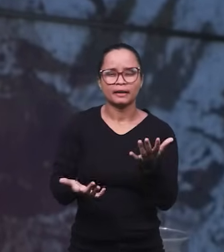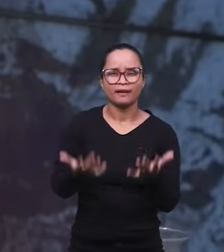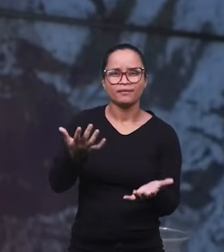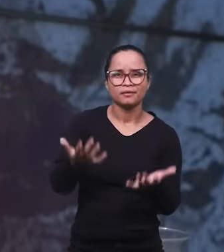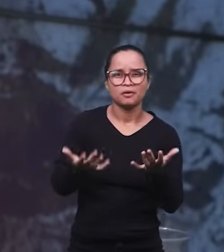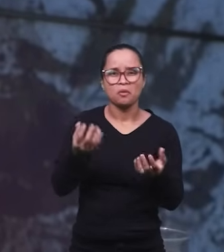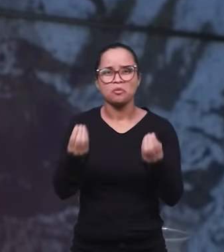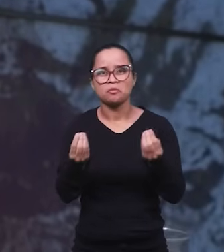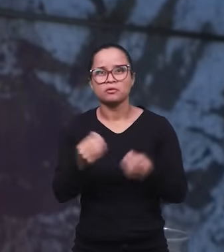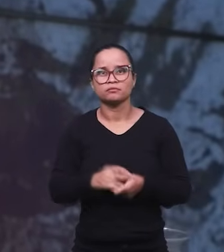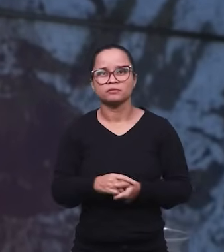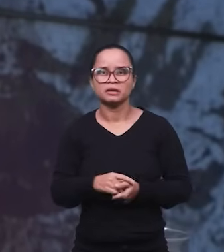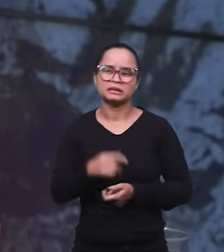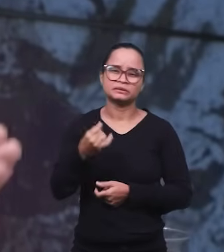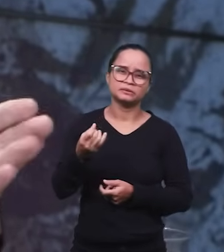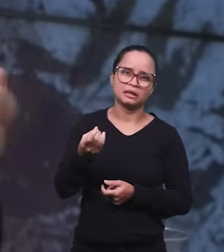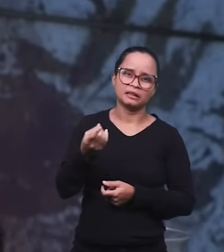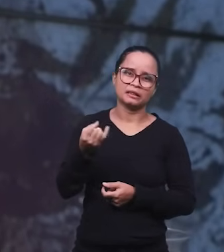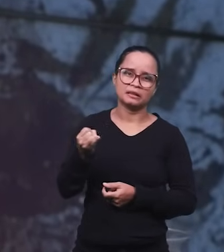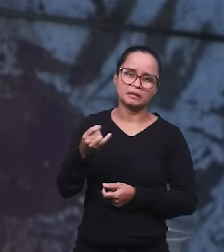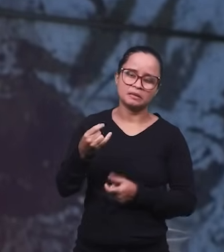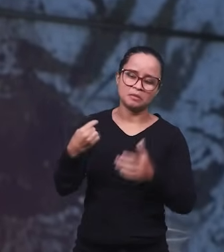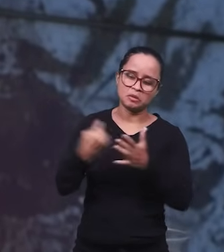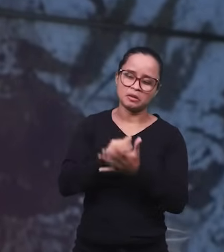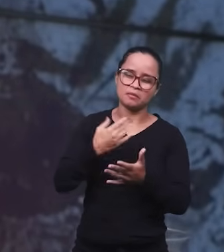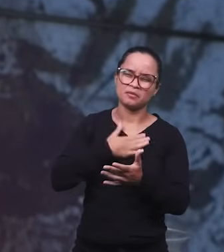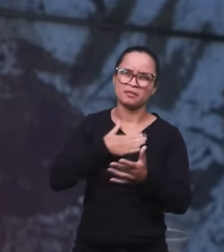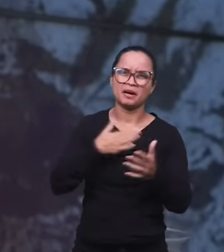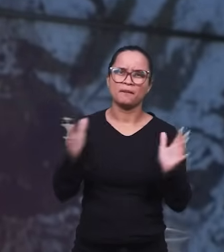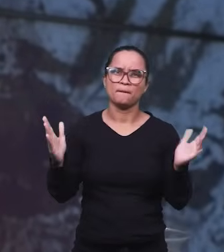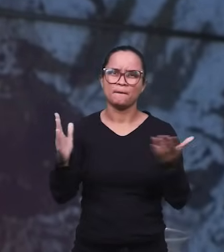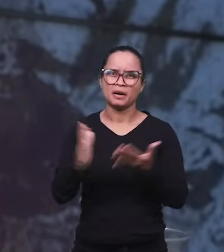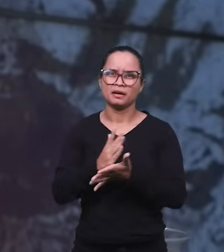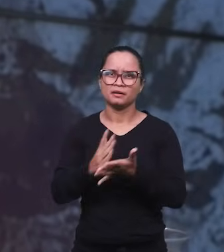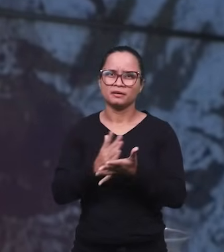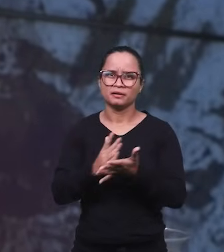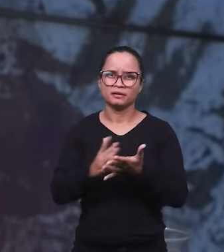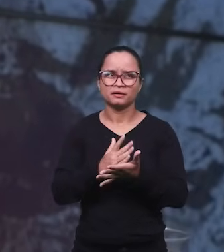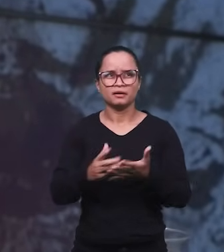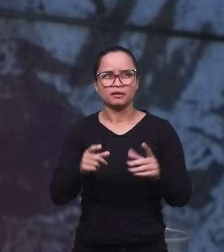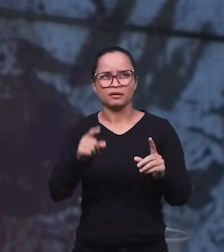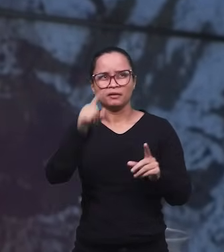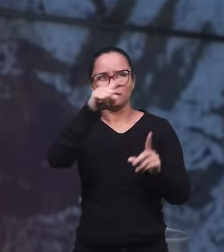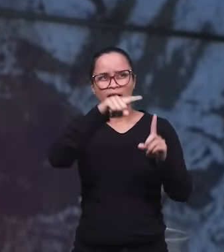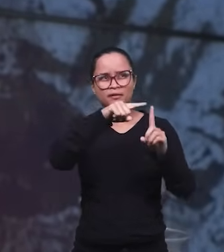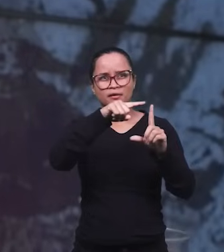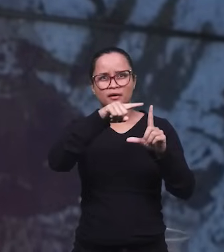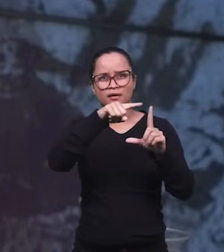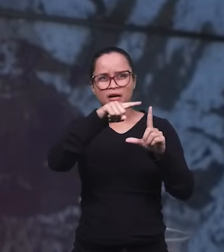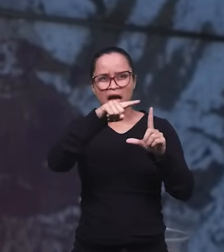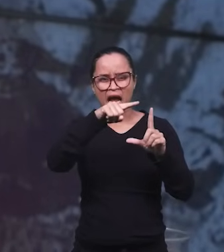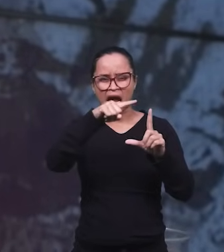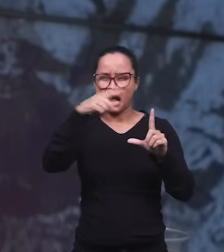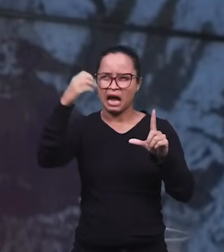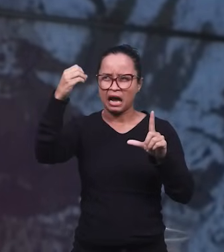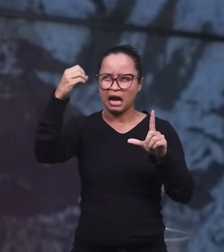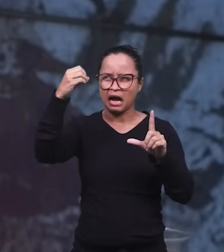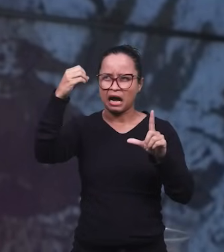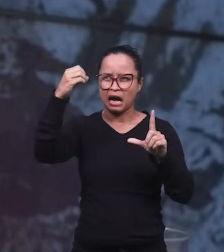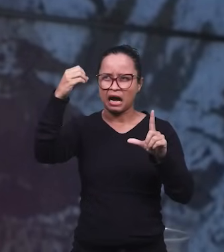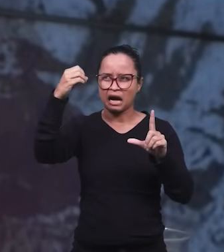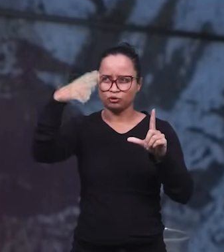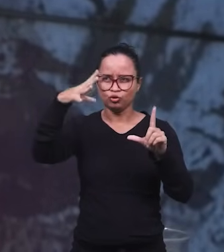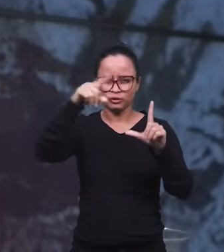também, que, poxa, se você me perguntar assim, mas você está falando que a luz ela faz curva? E como que a luz vai fazer a